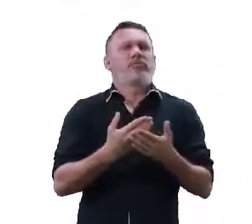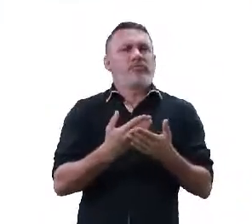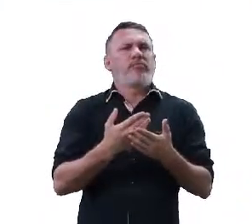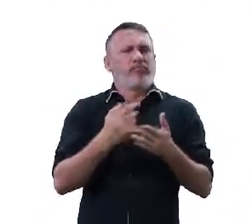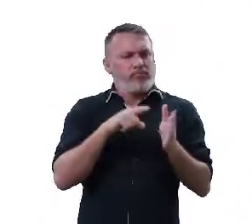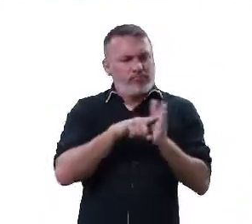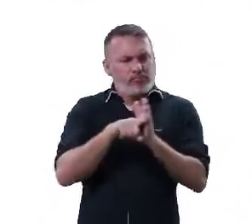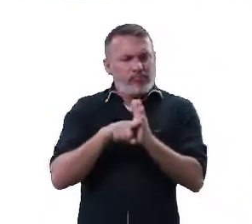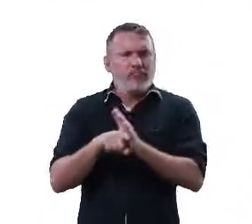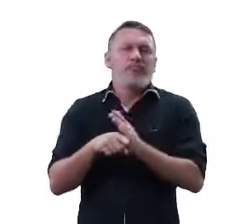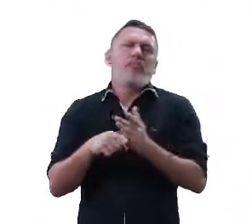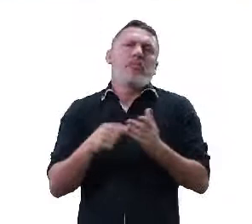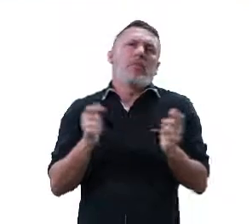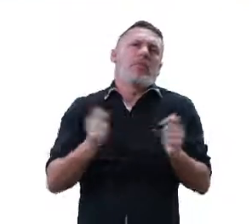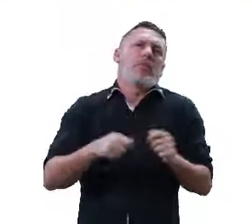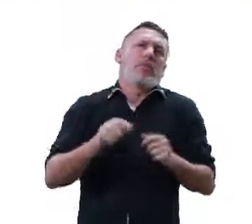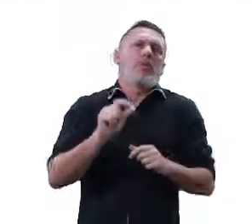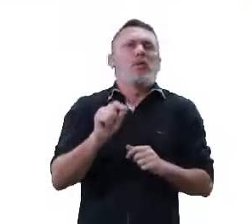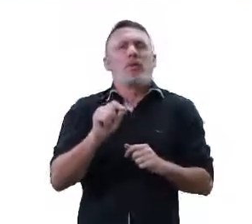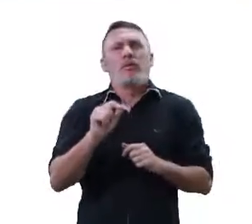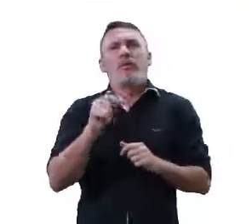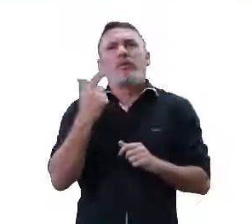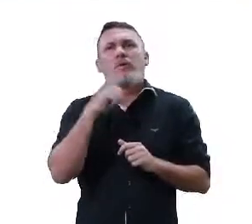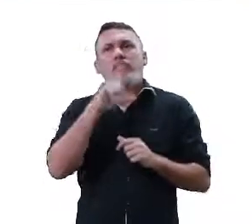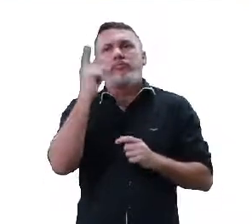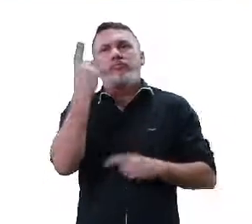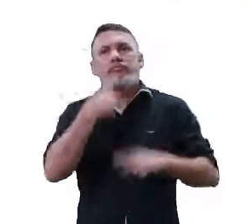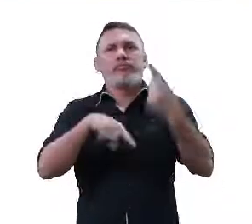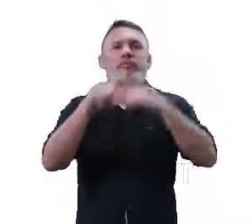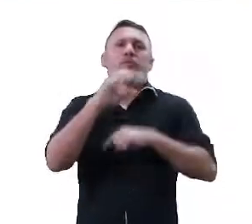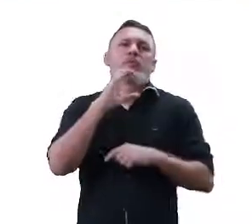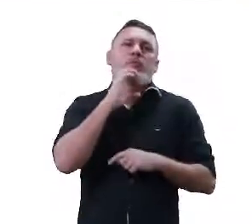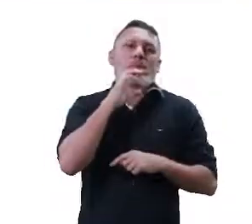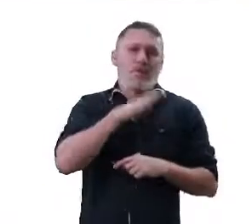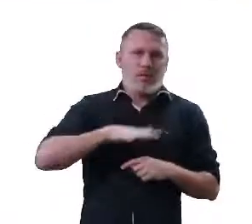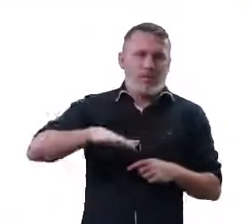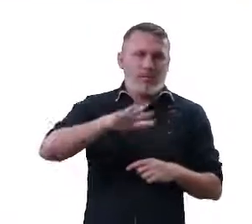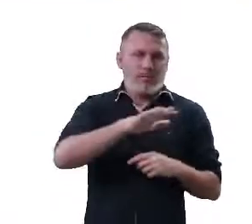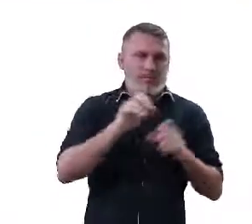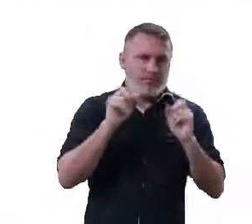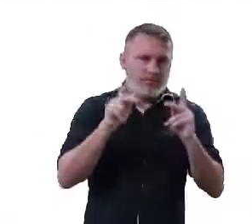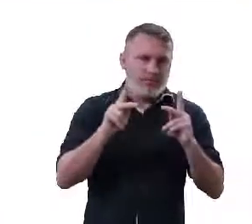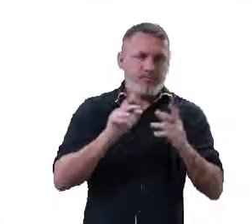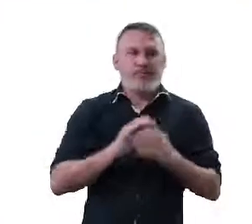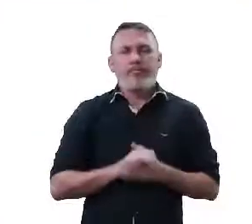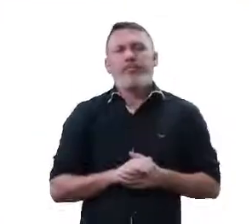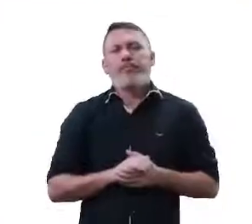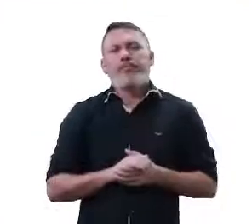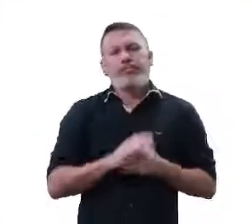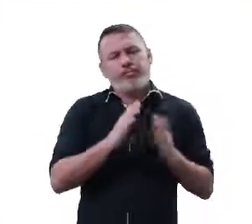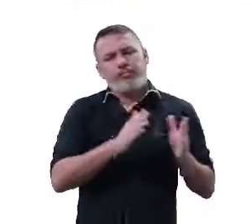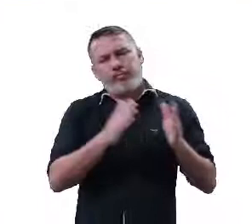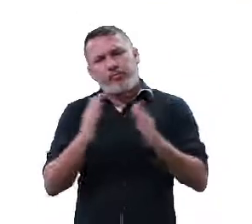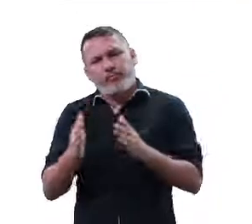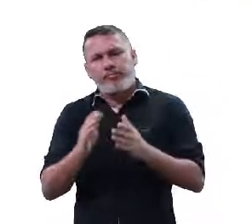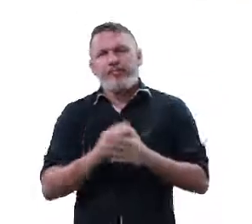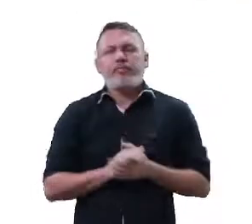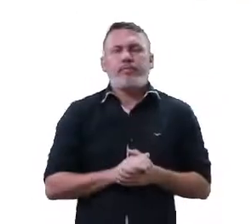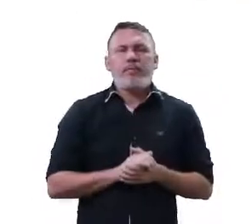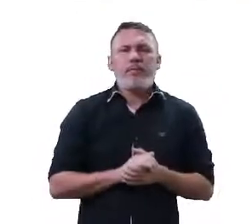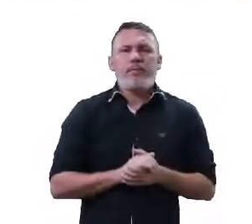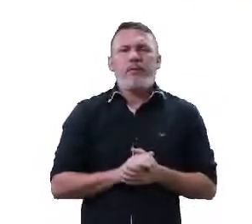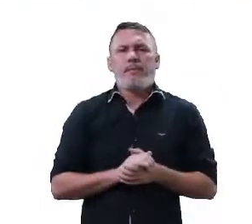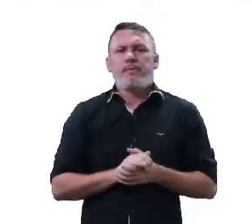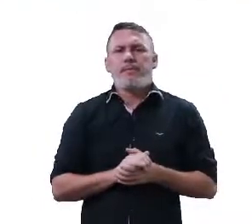possamos, como é que eu diria, avançar bastante nos estudos, certo? Então tá,